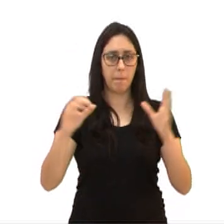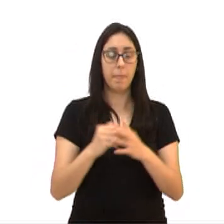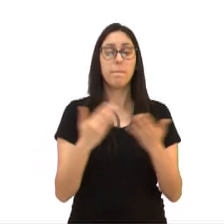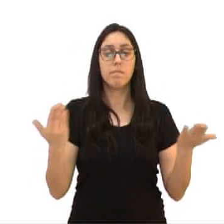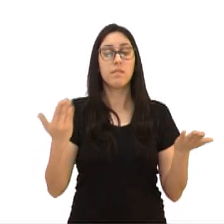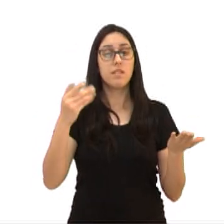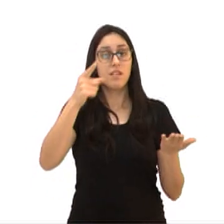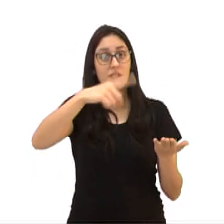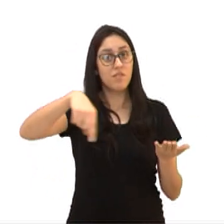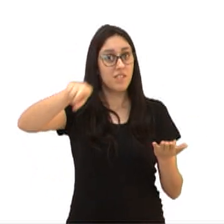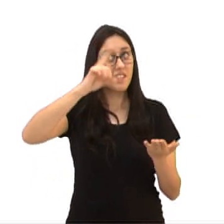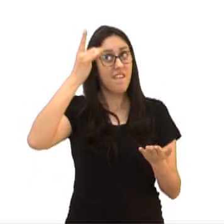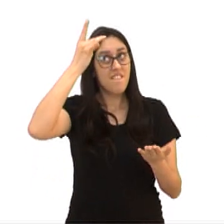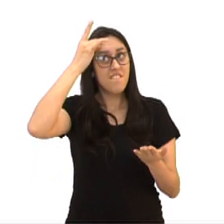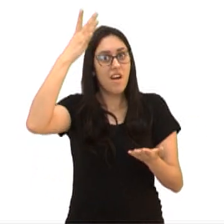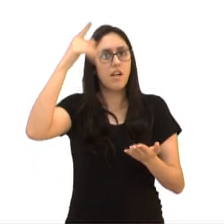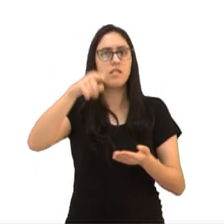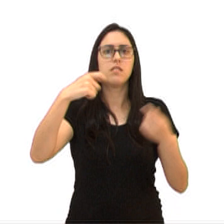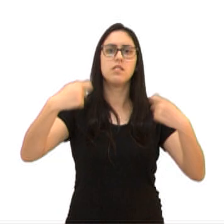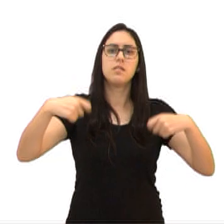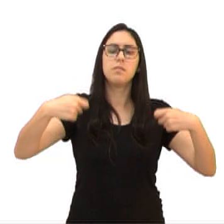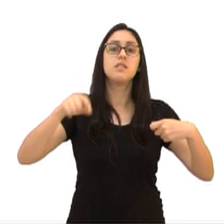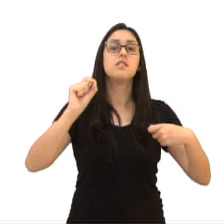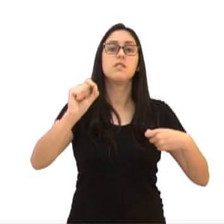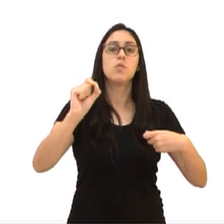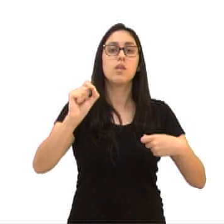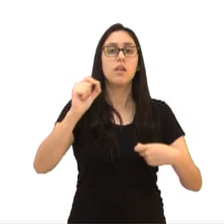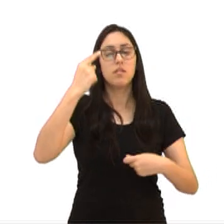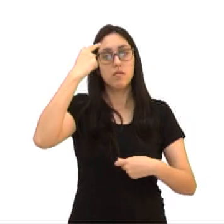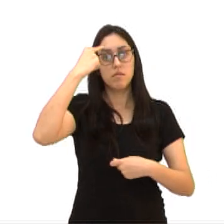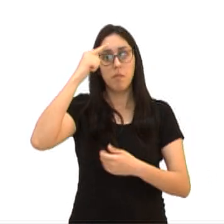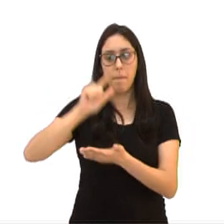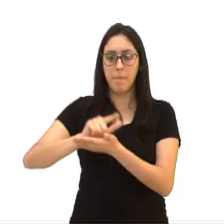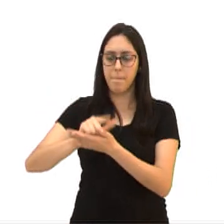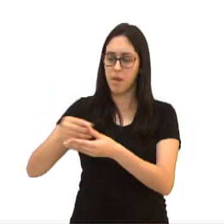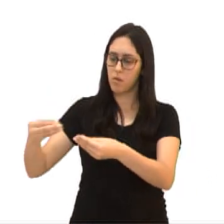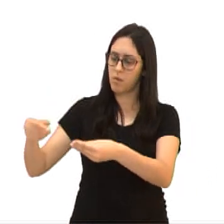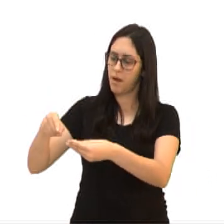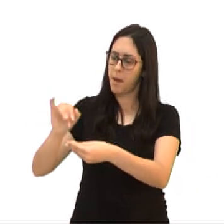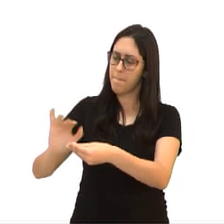trabalho, tenha a imagem do lugar sagrado que você quer produzir.